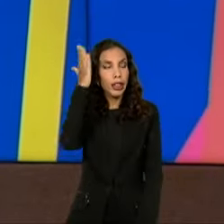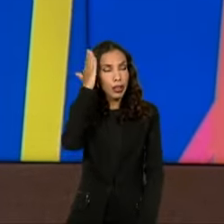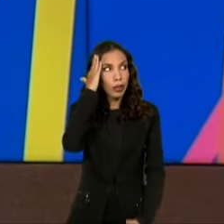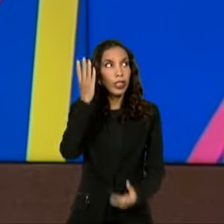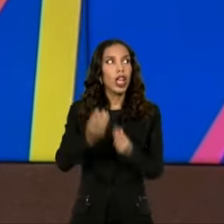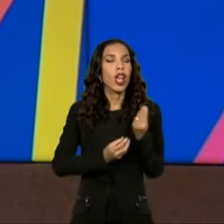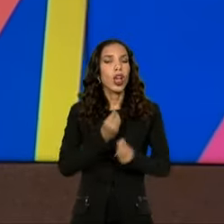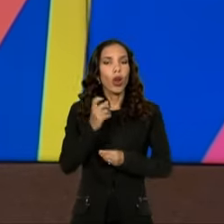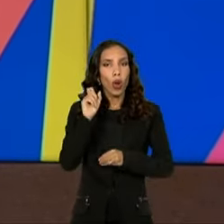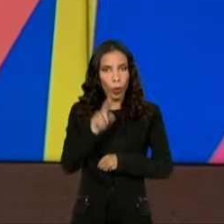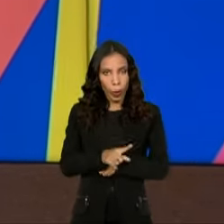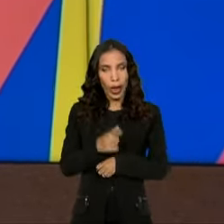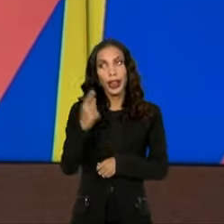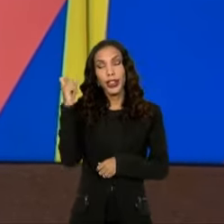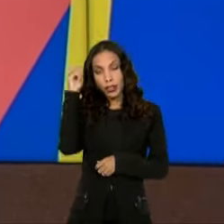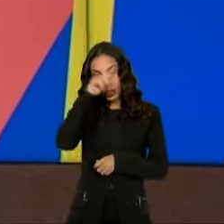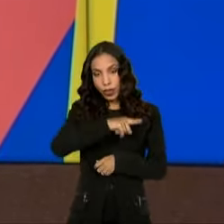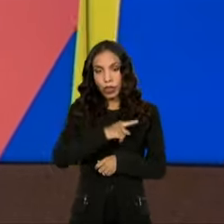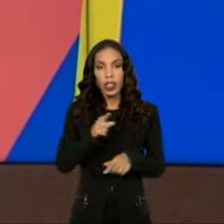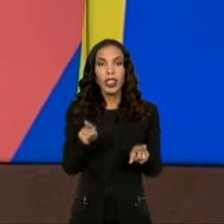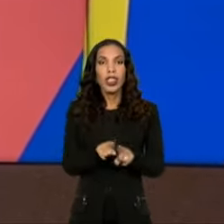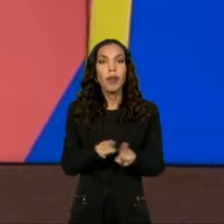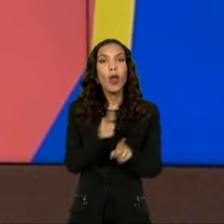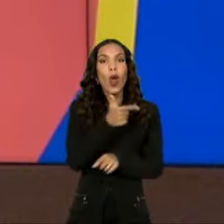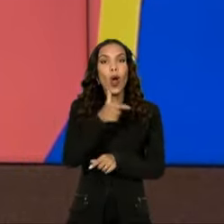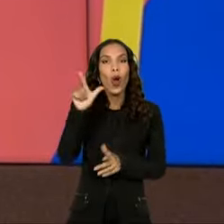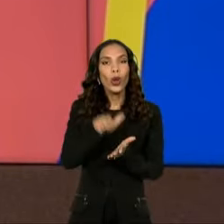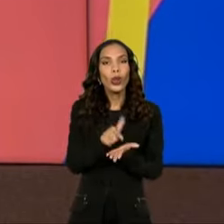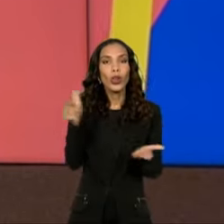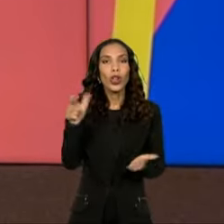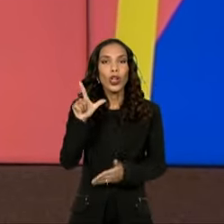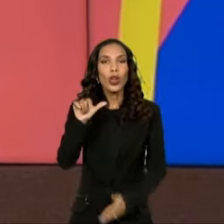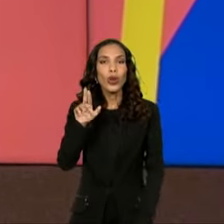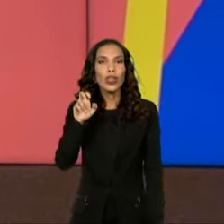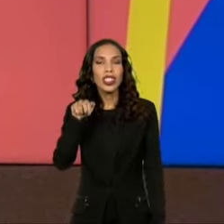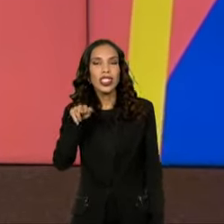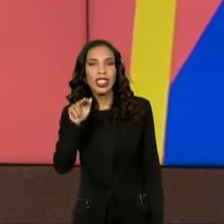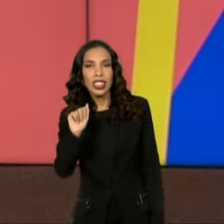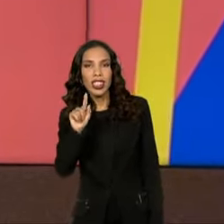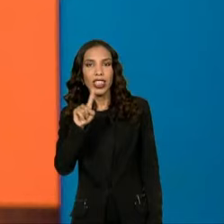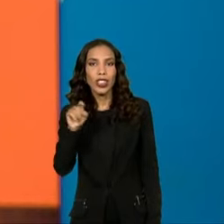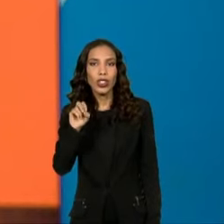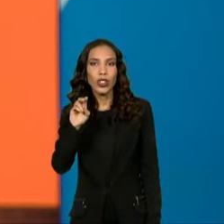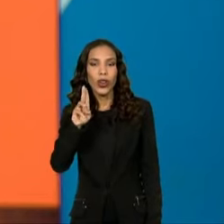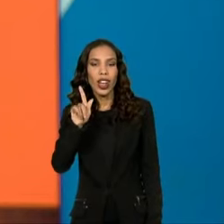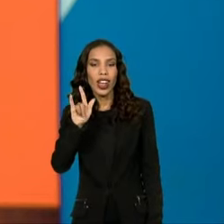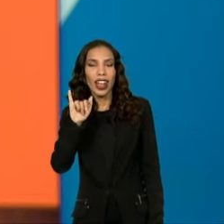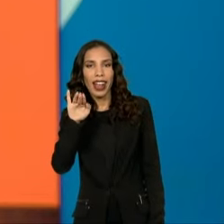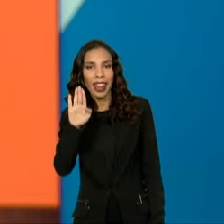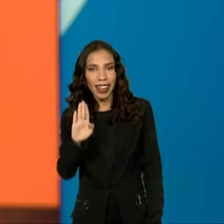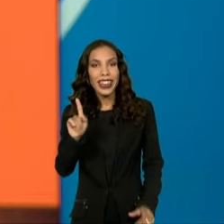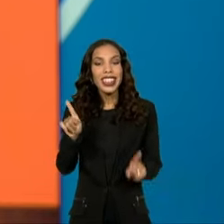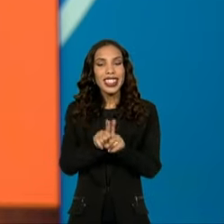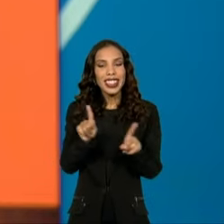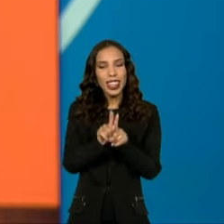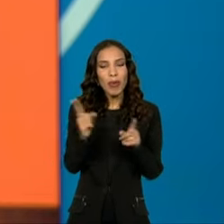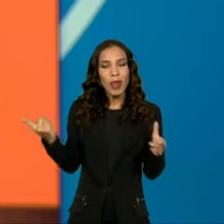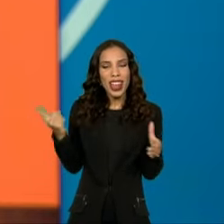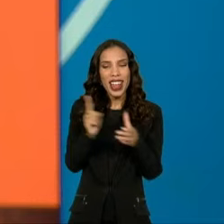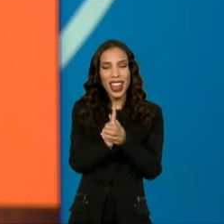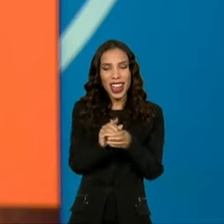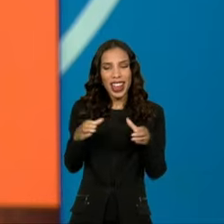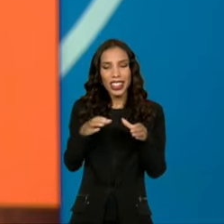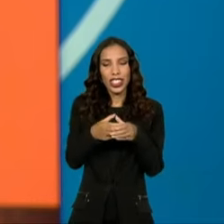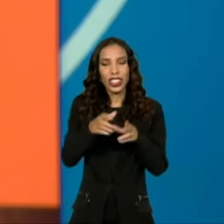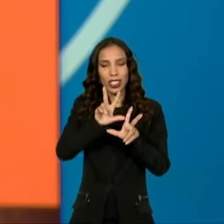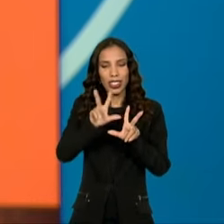é difícil. E também com a gente uma outra jornalista, Luciana Zogaib, a mais nova integrante do time da TV Brasil, que chega para uma